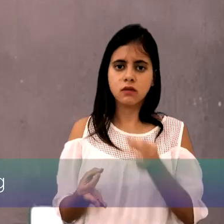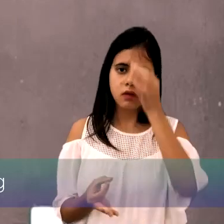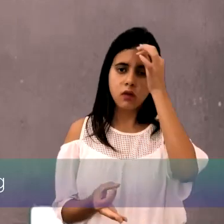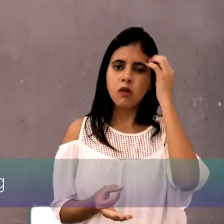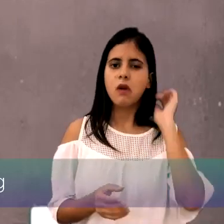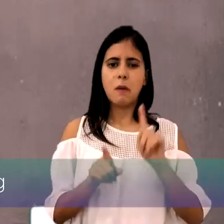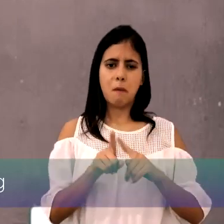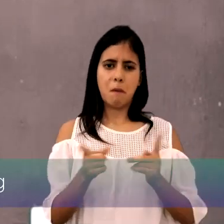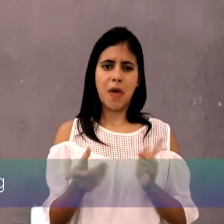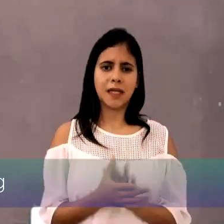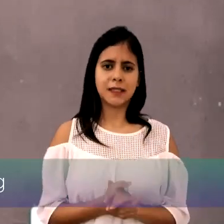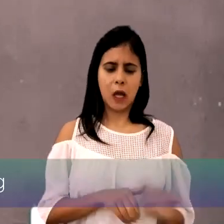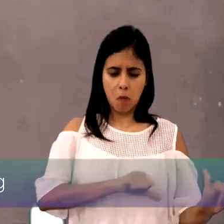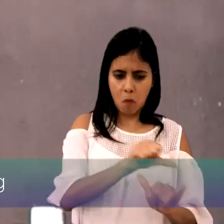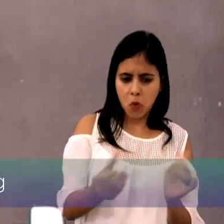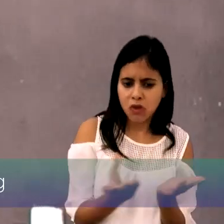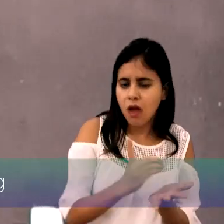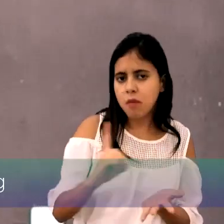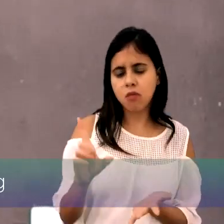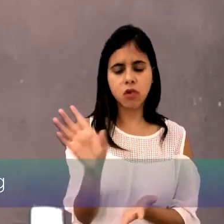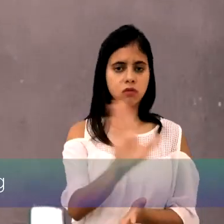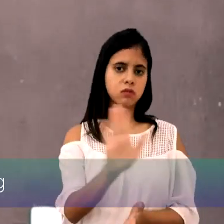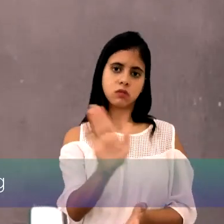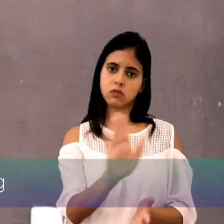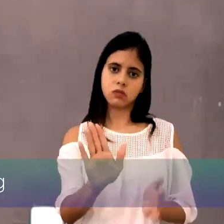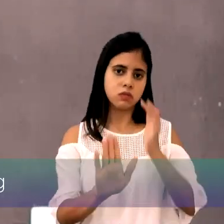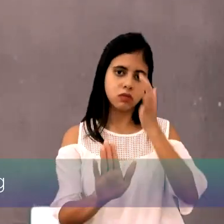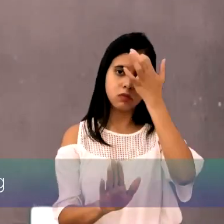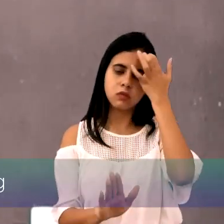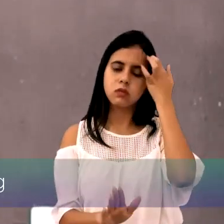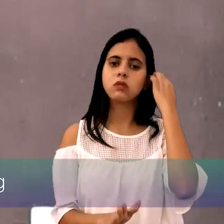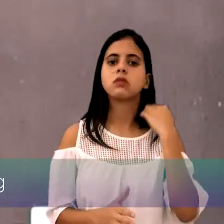Mas não venha dizer aquilo que a Bíblia diz que não.